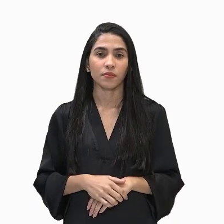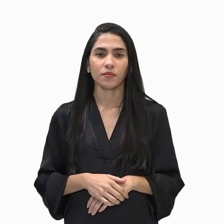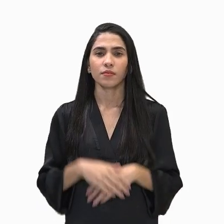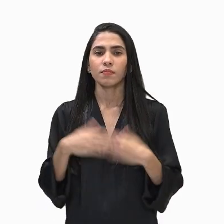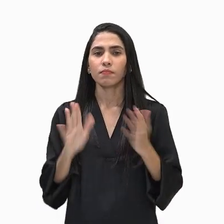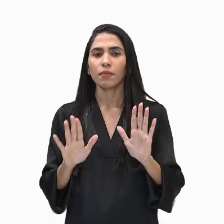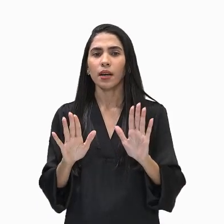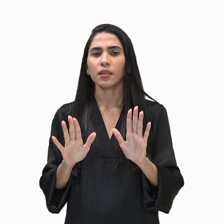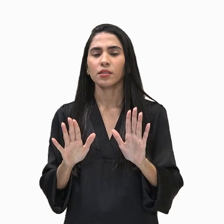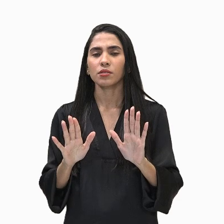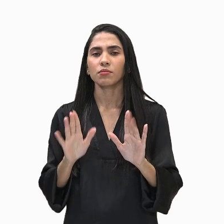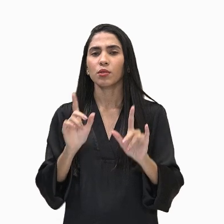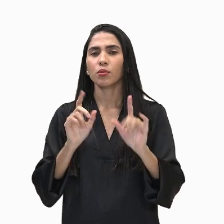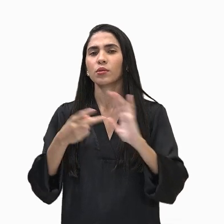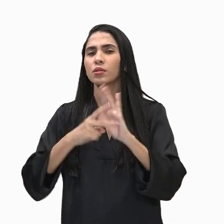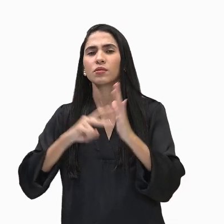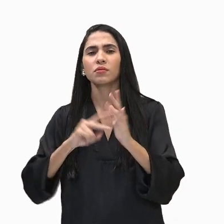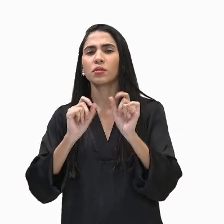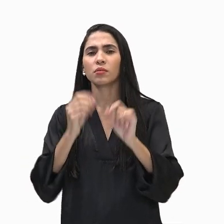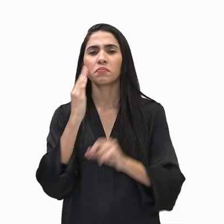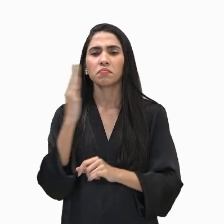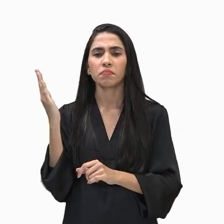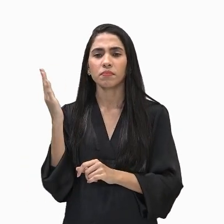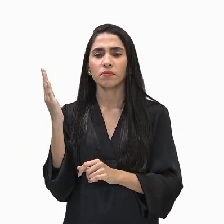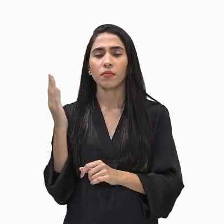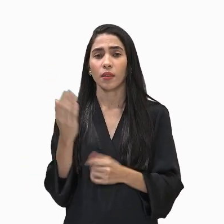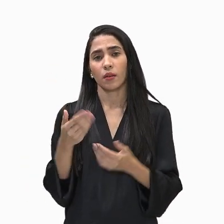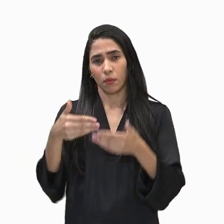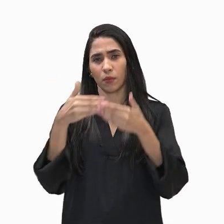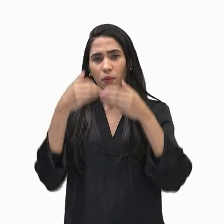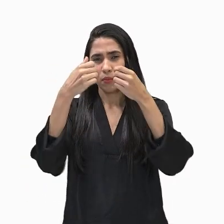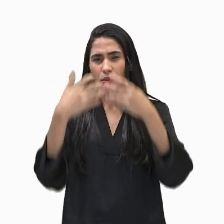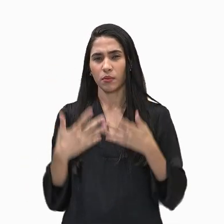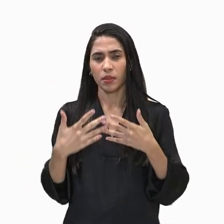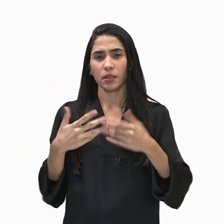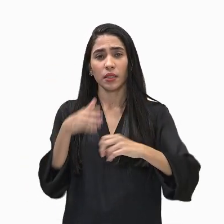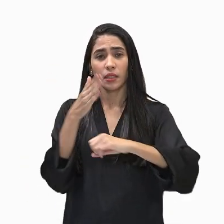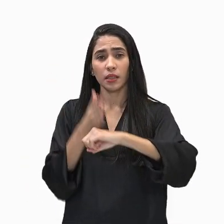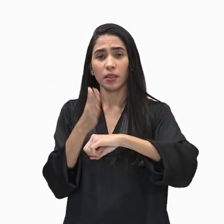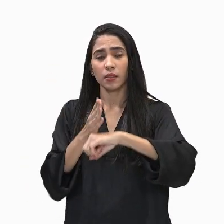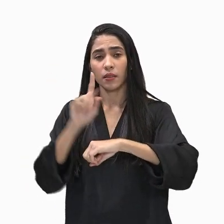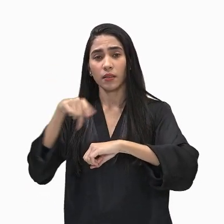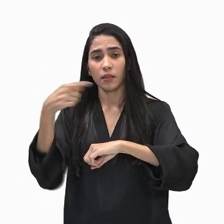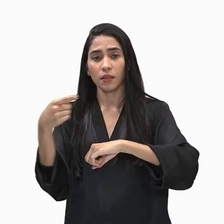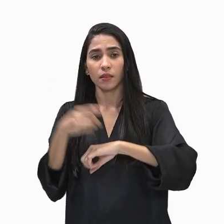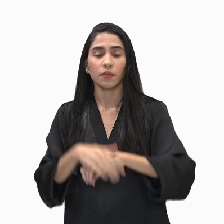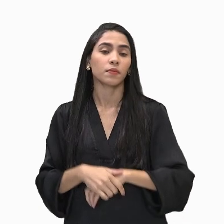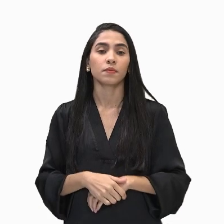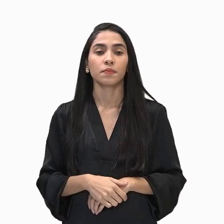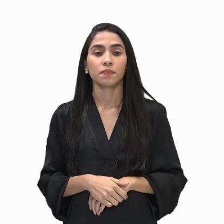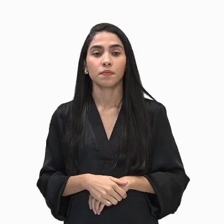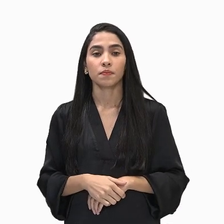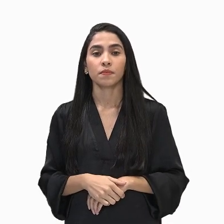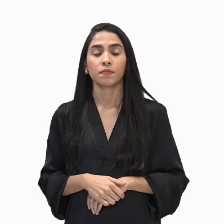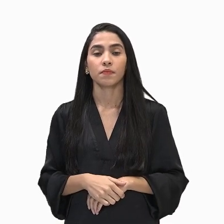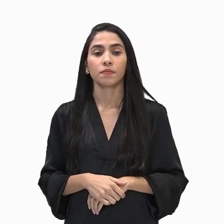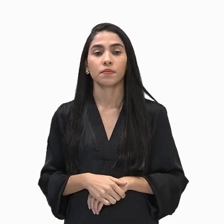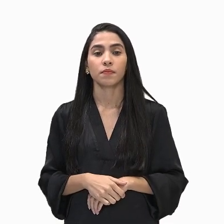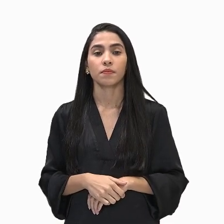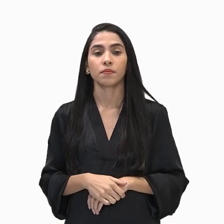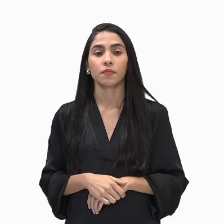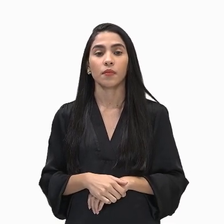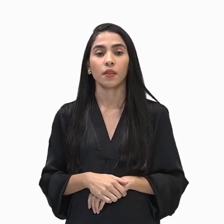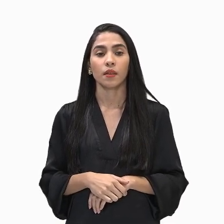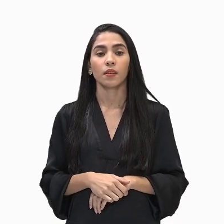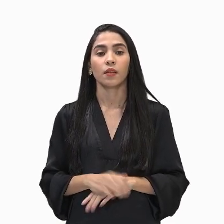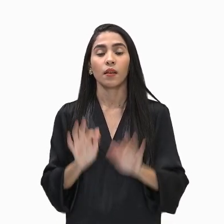é isso, professor. Me explique, então, o que é essa pós-modernidade. Então, vamos lá. Essa frase embaixo